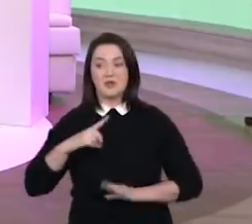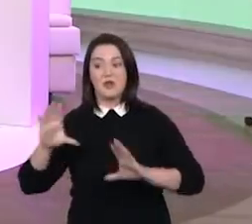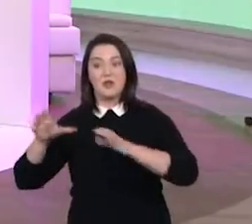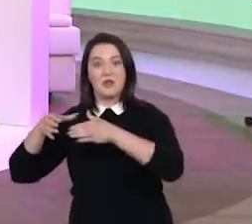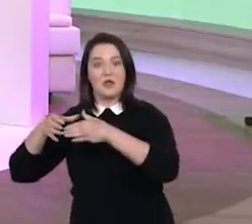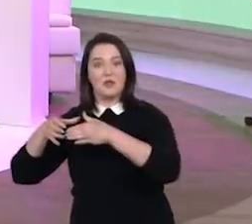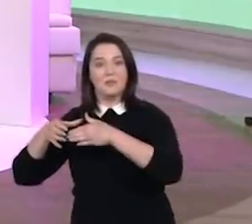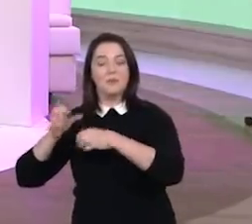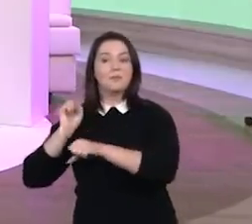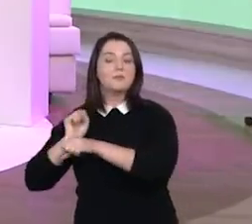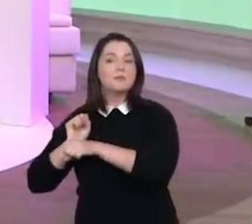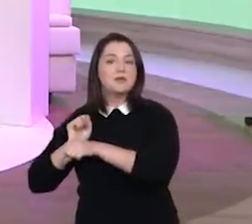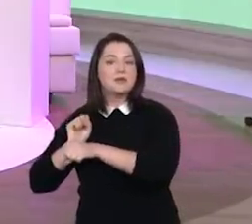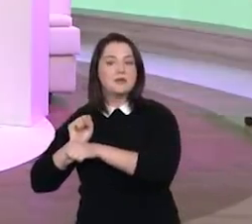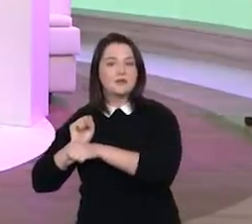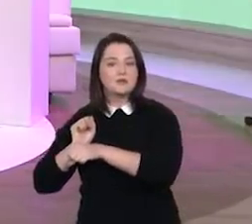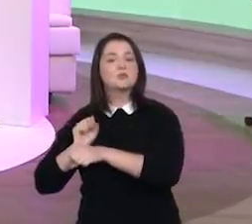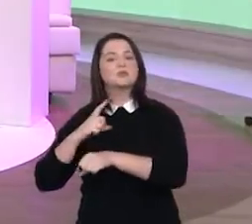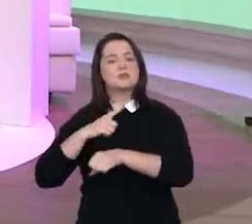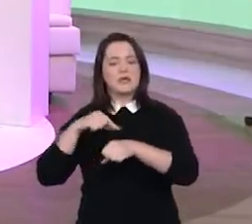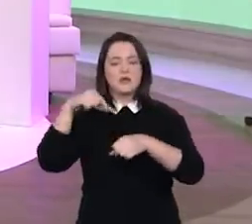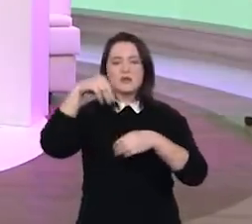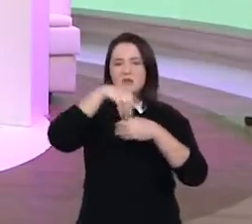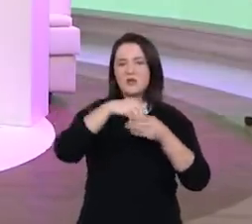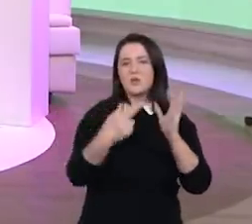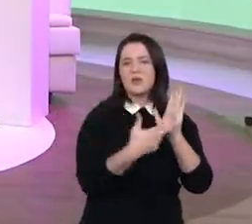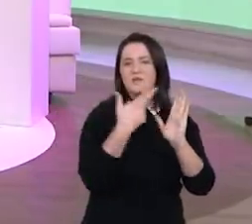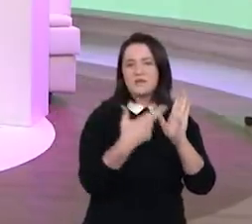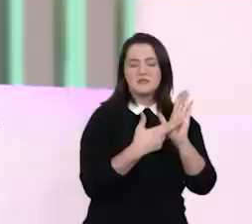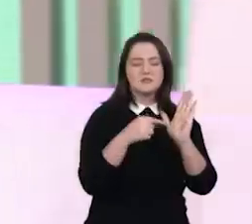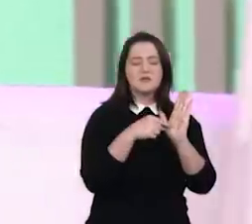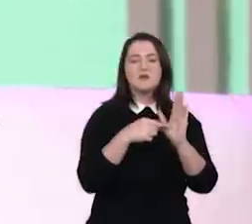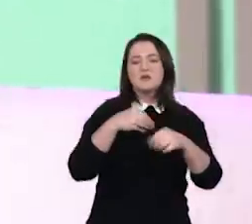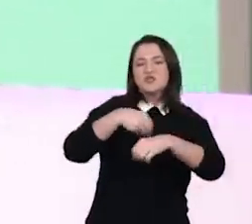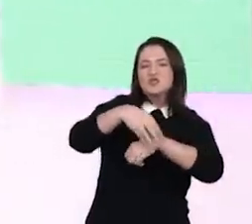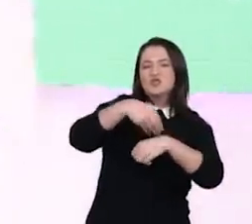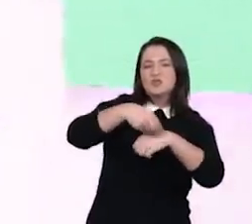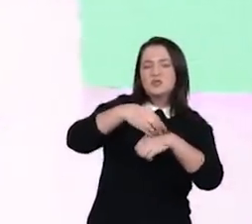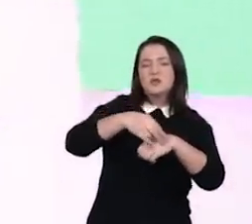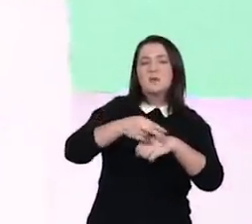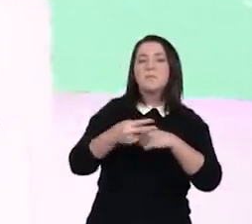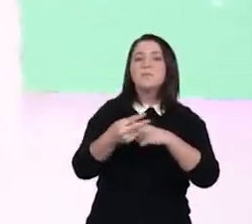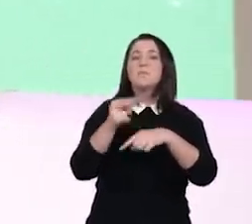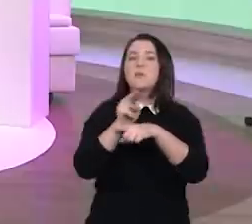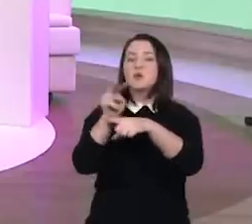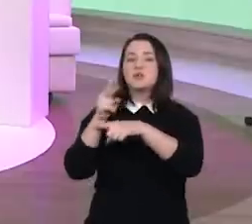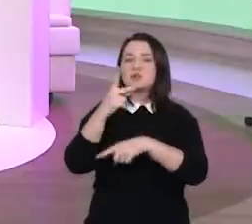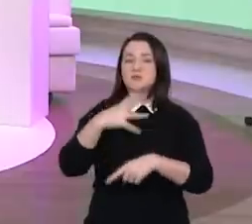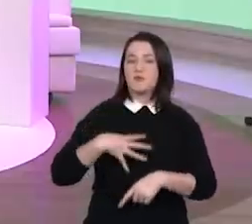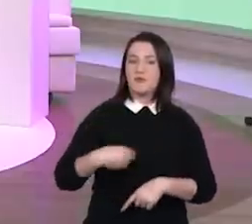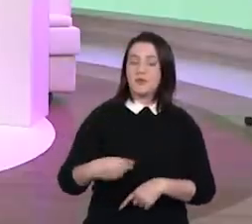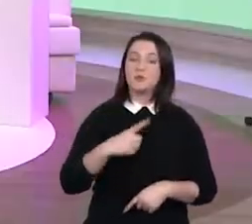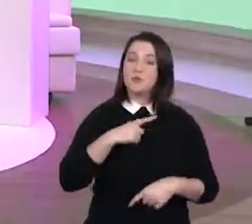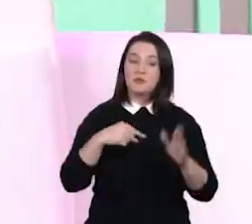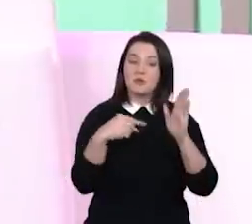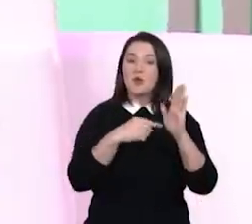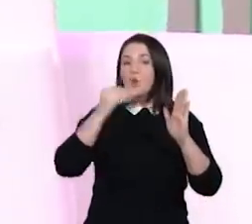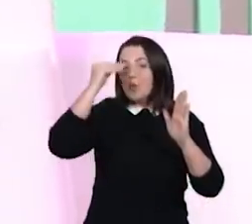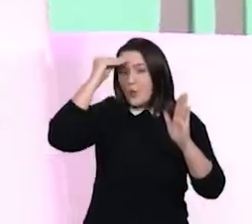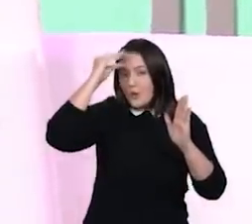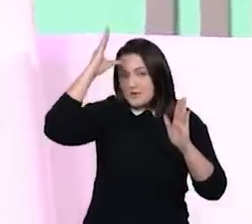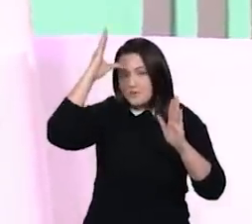você, porque aqui, olha, dicas para proteger o seu filho da violência e também o conhecimento necessário para que